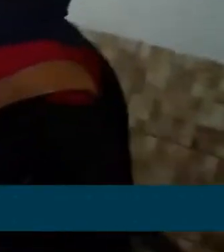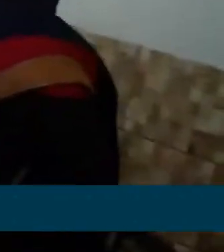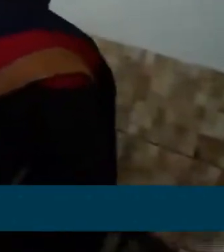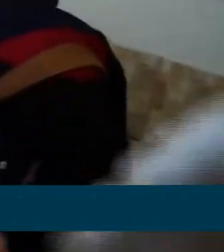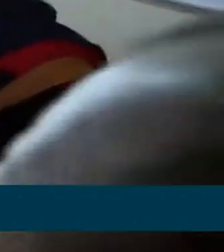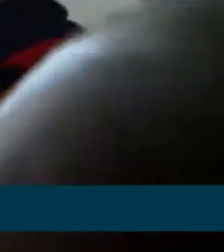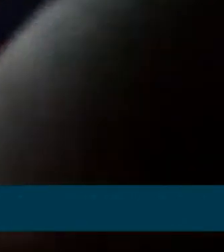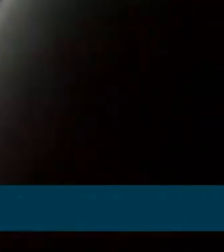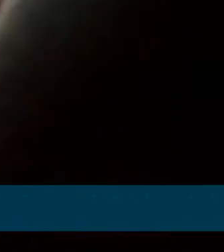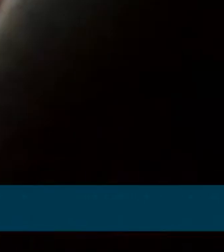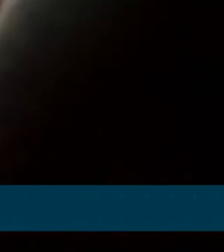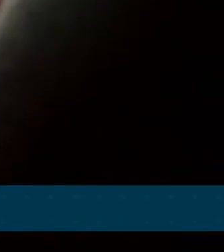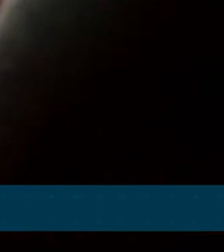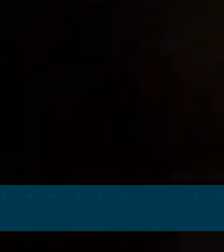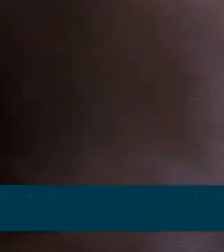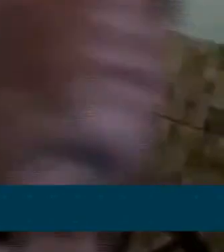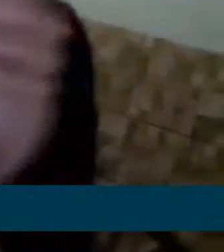doido.